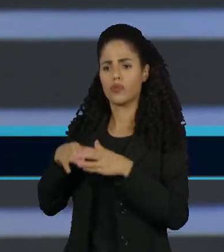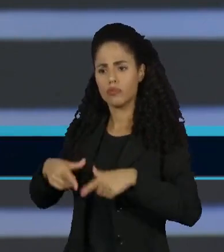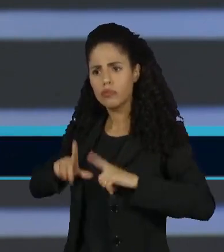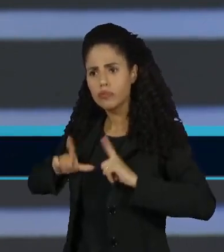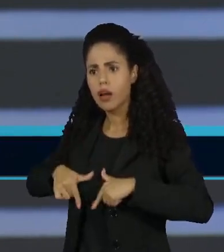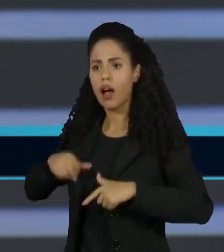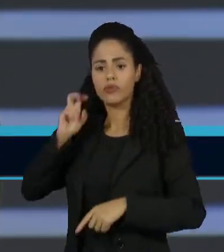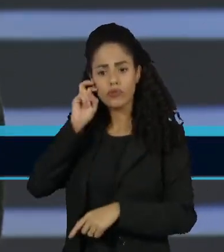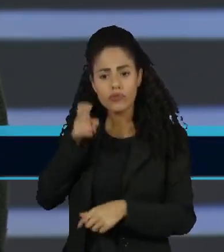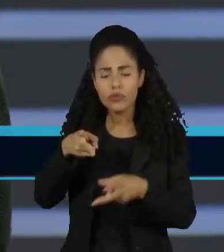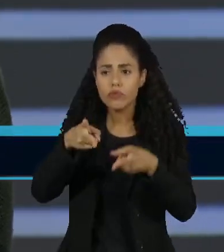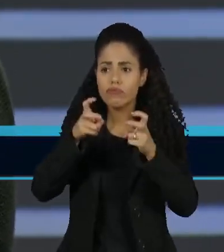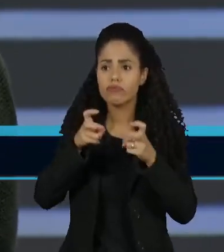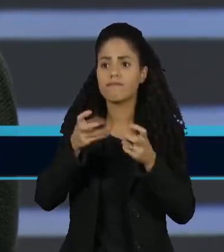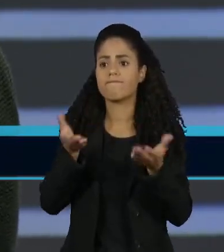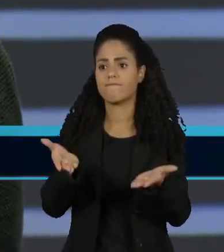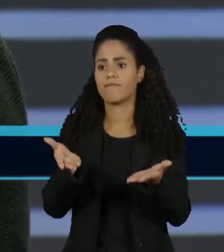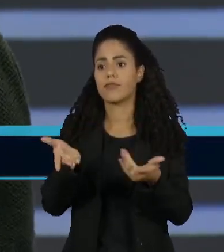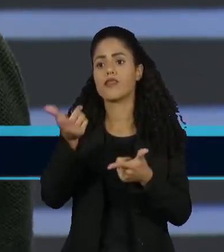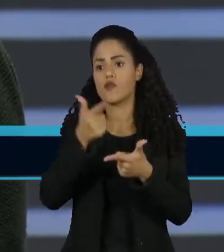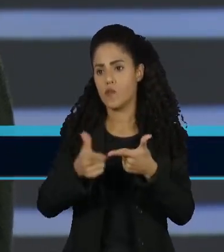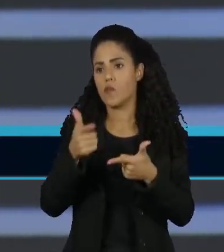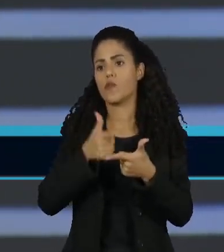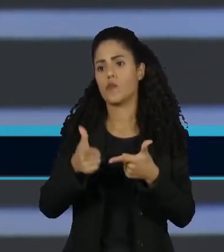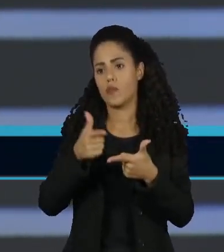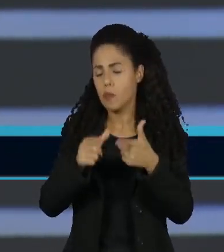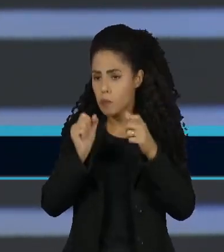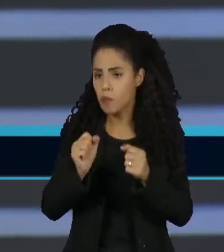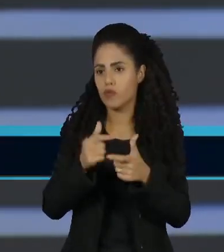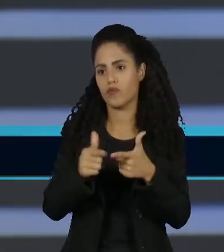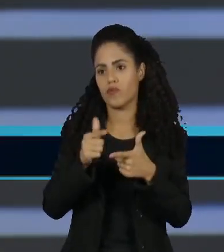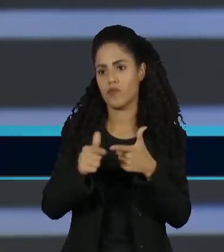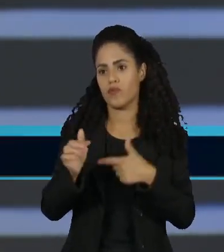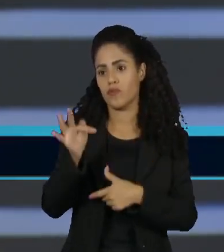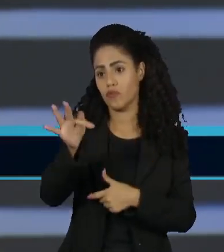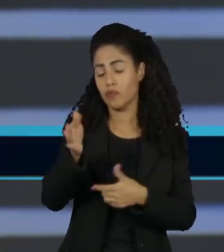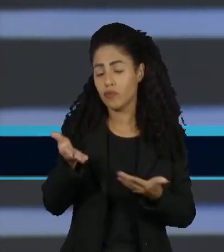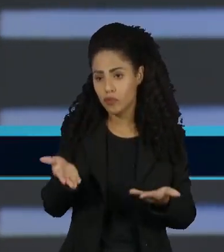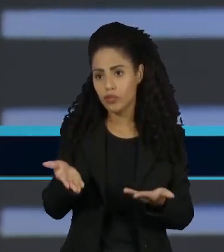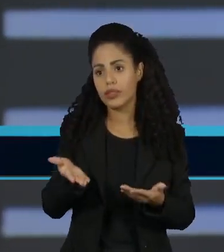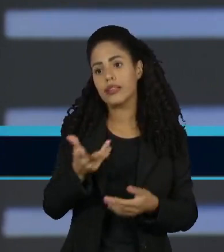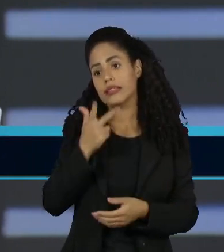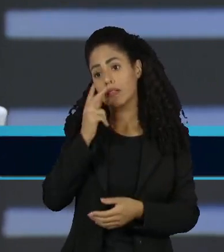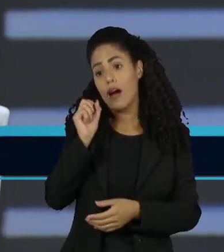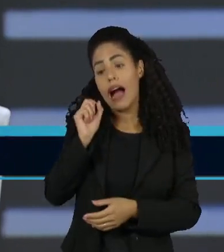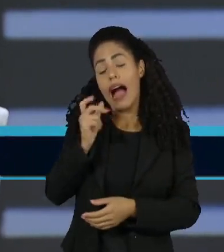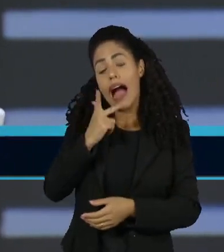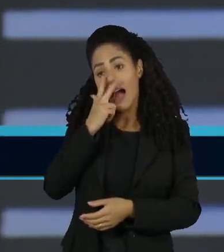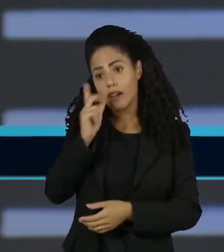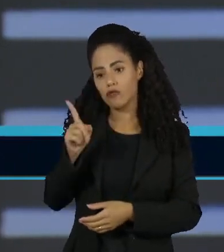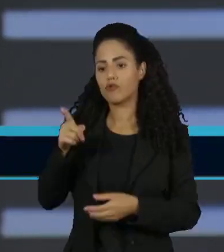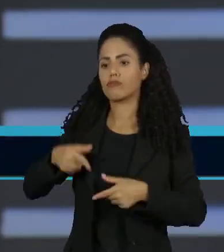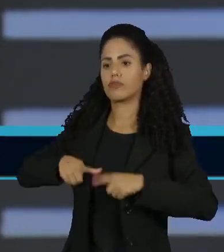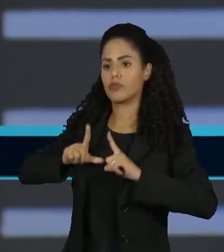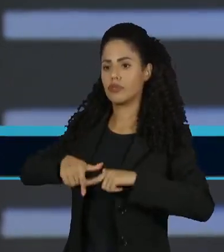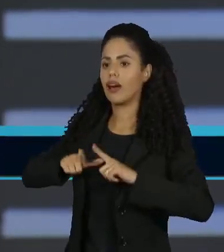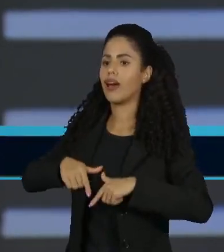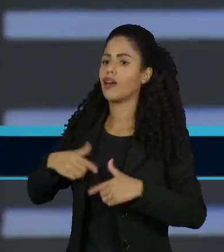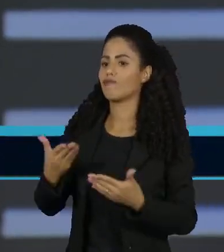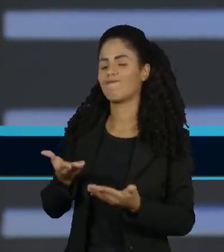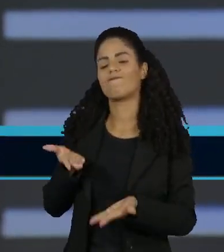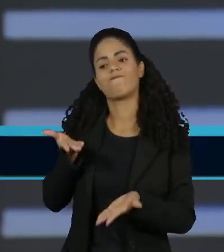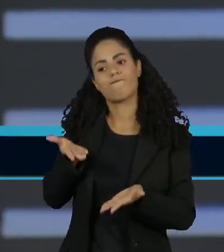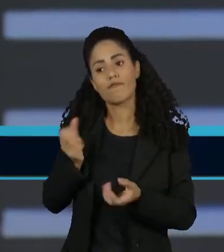Hamas, vai enfrentar um problema de legitimidade aos olhos da opinião pública. Eu acho que Israel tá indo neste